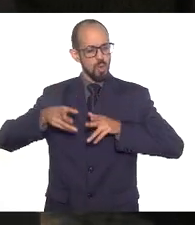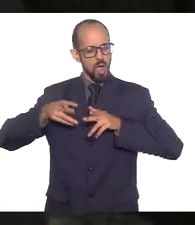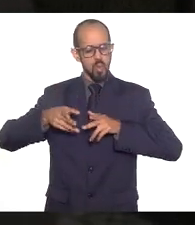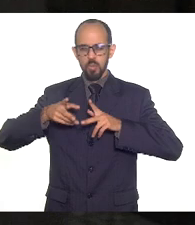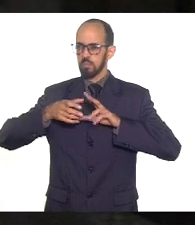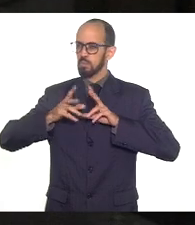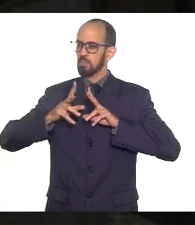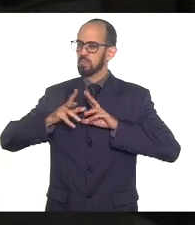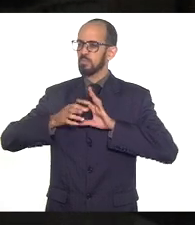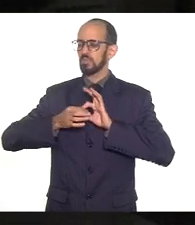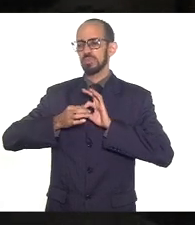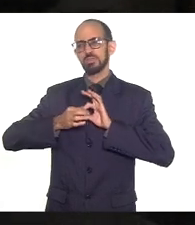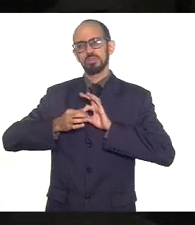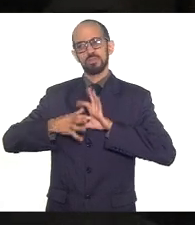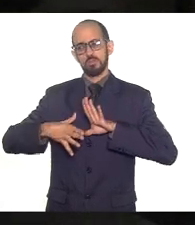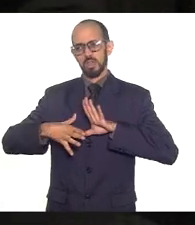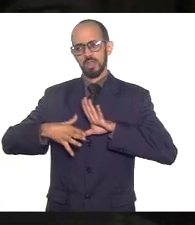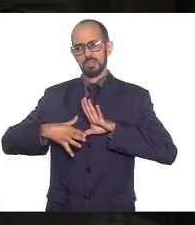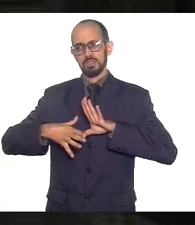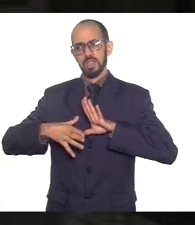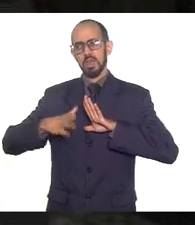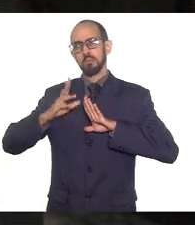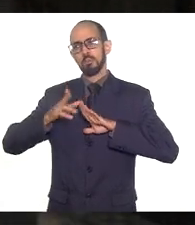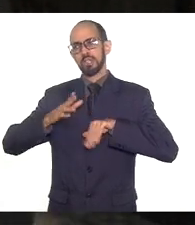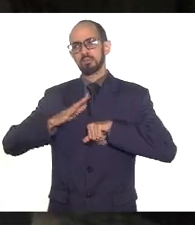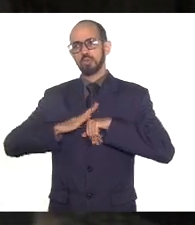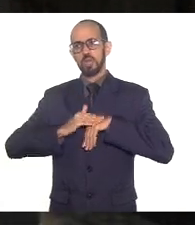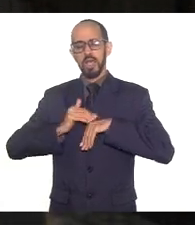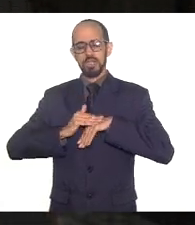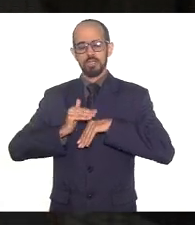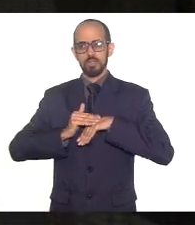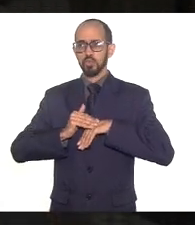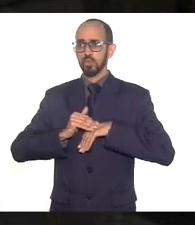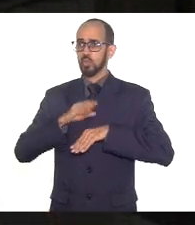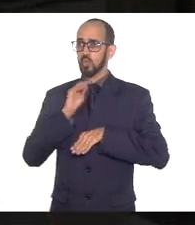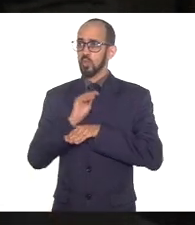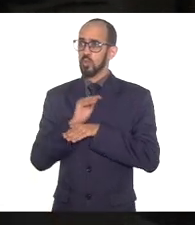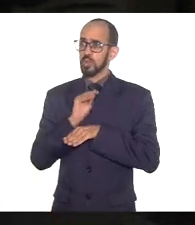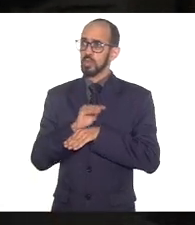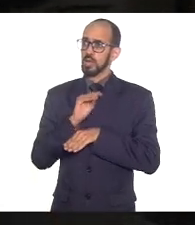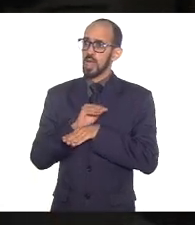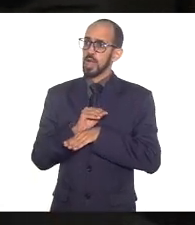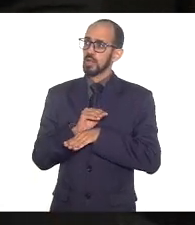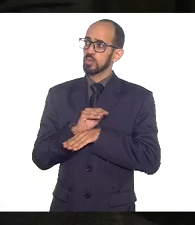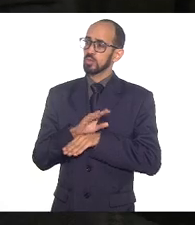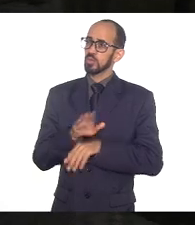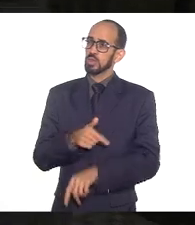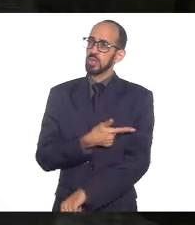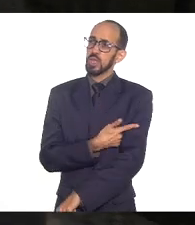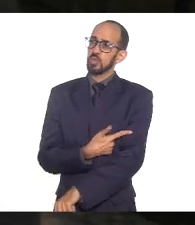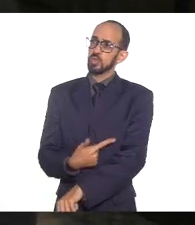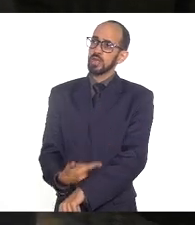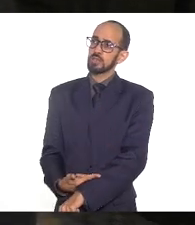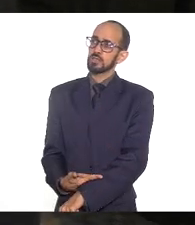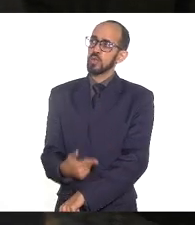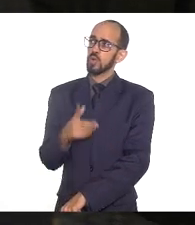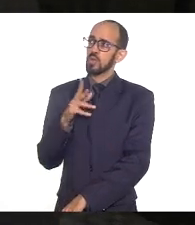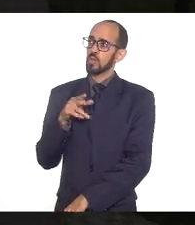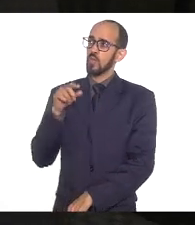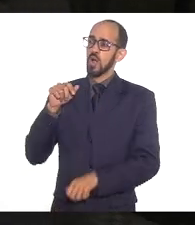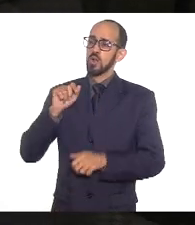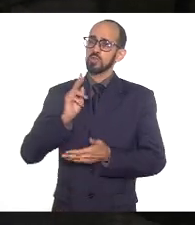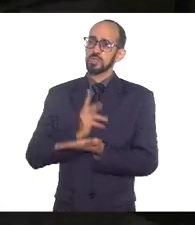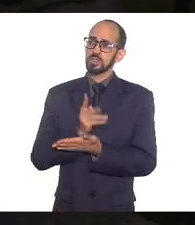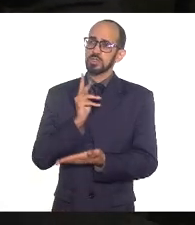com o mesmo carinho com mesma é cuidado e gentileza que eu